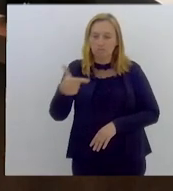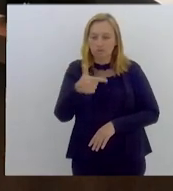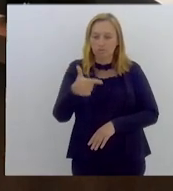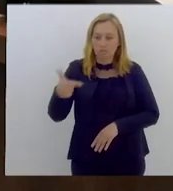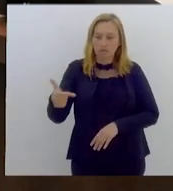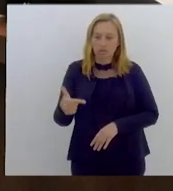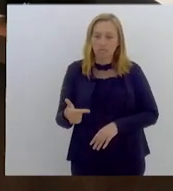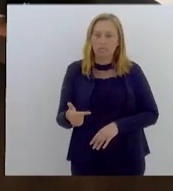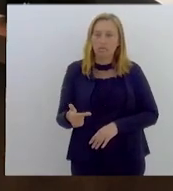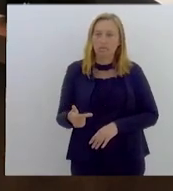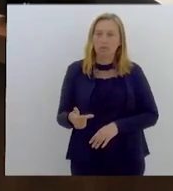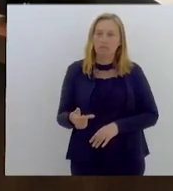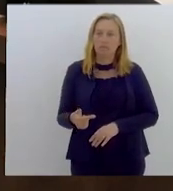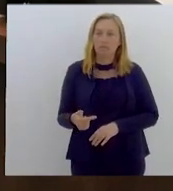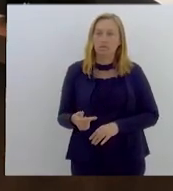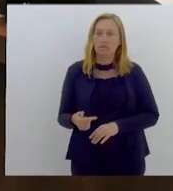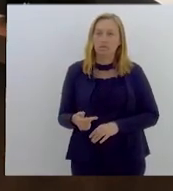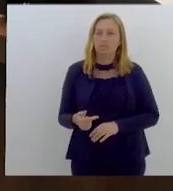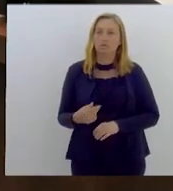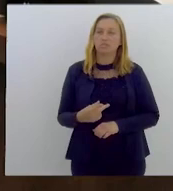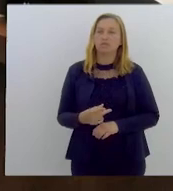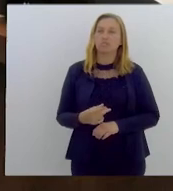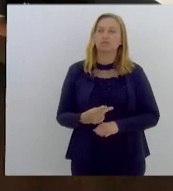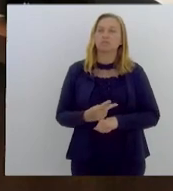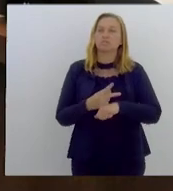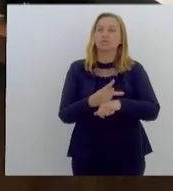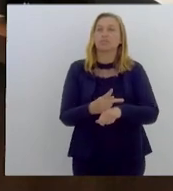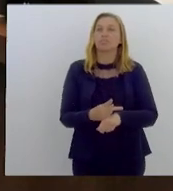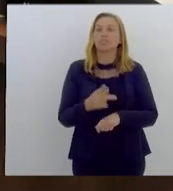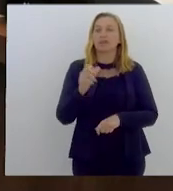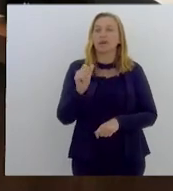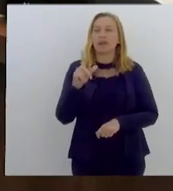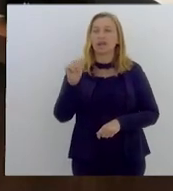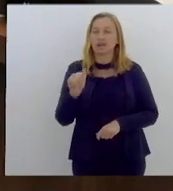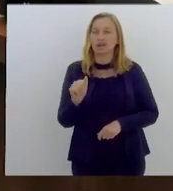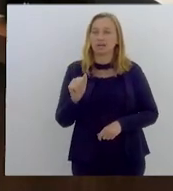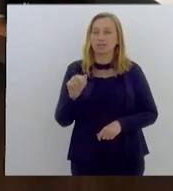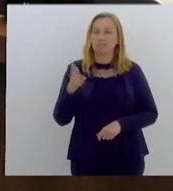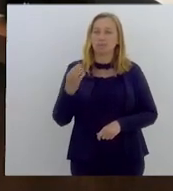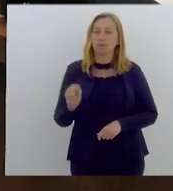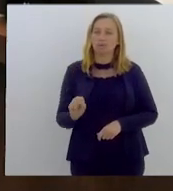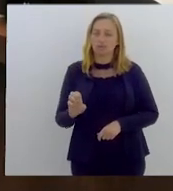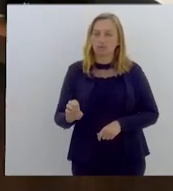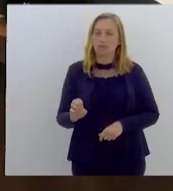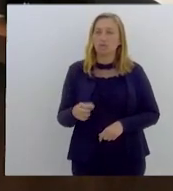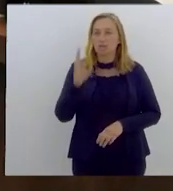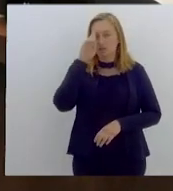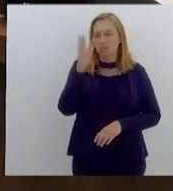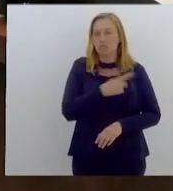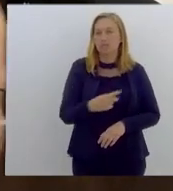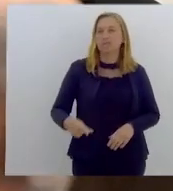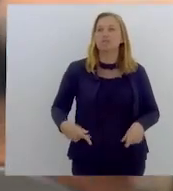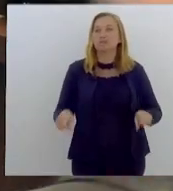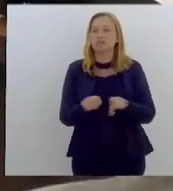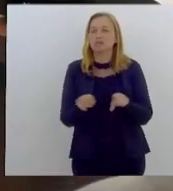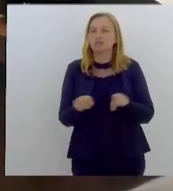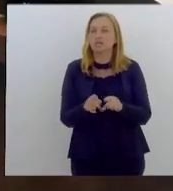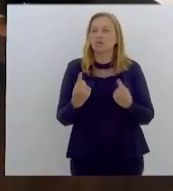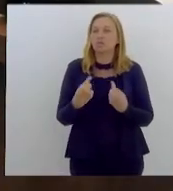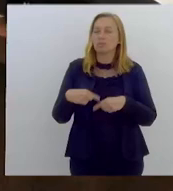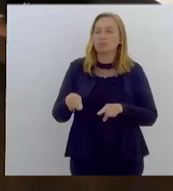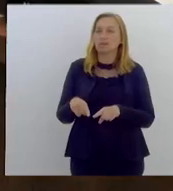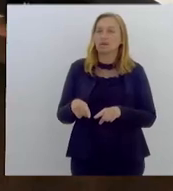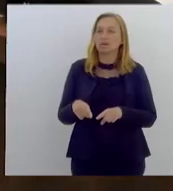que concede o diploma ao senhor Alain Borges de Nogueira. Vamos senhor lá. Presidente, também consignar